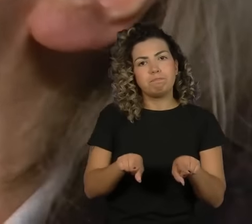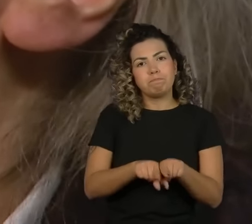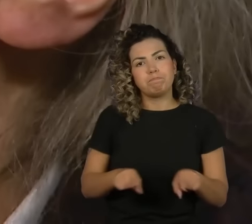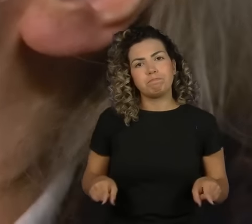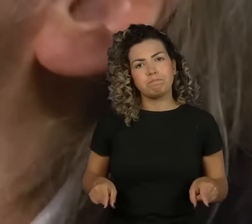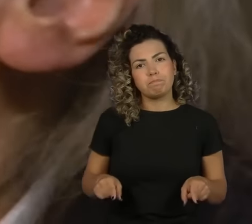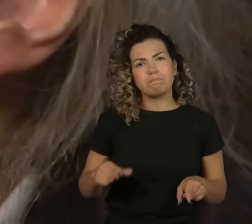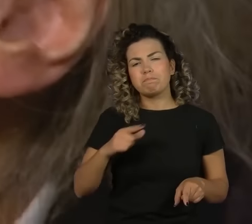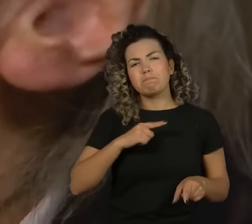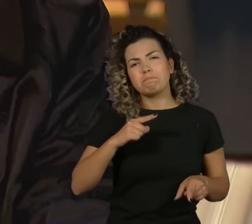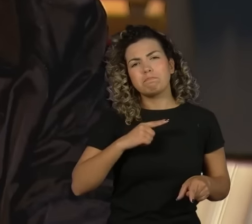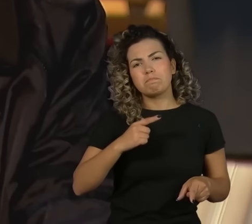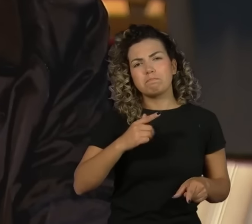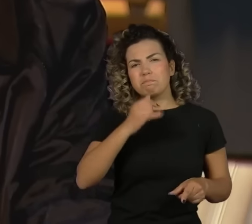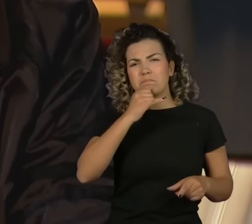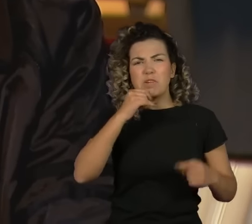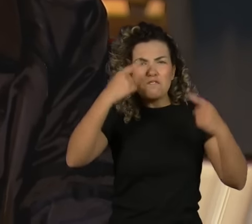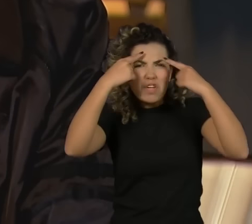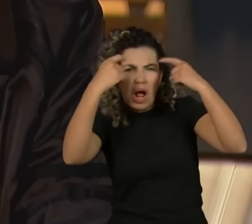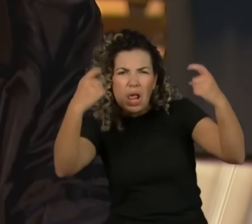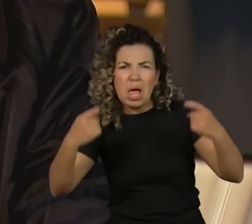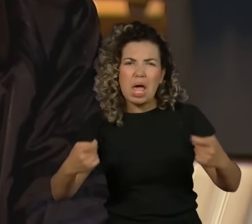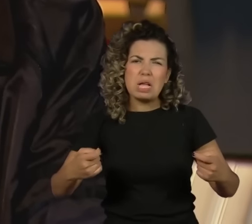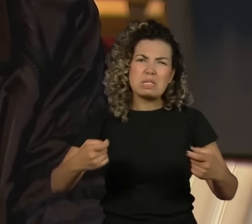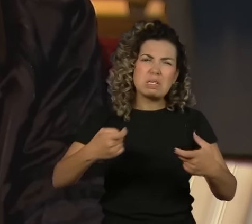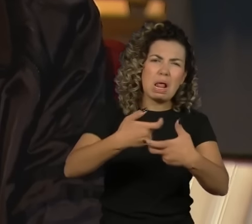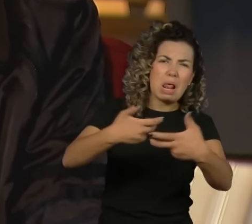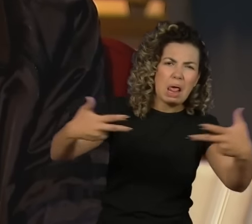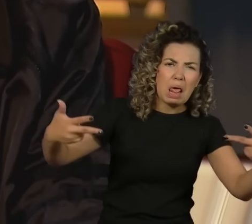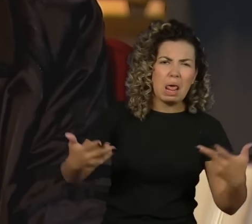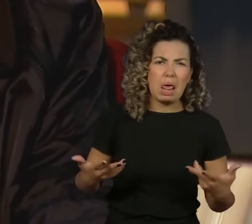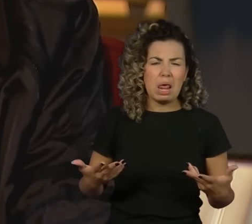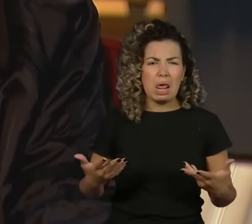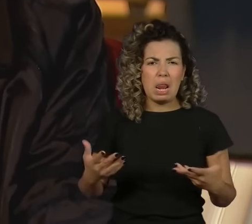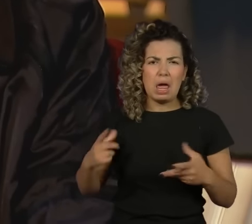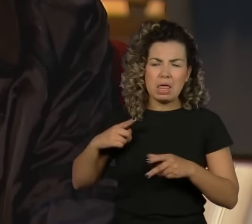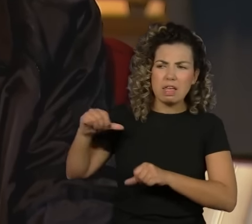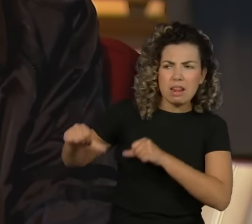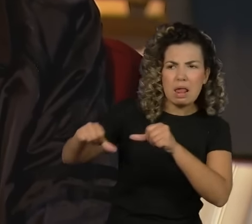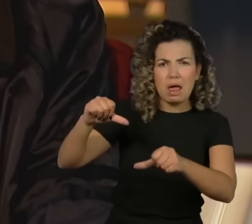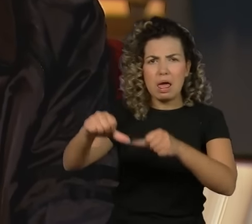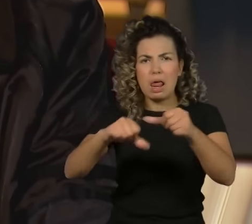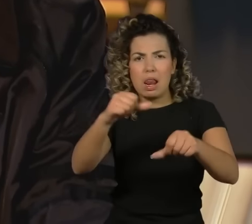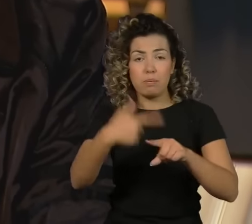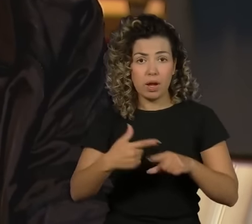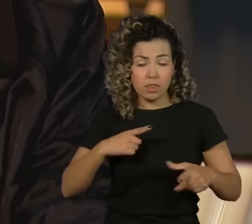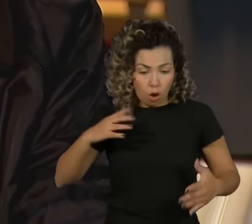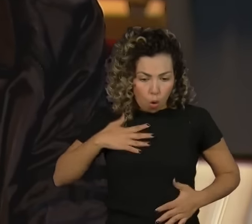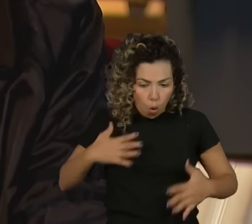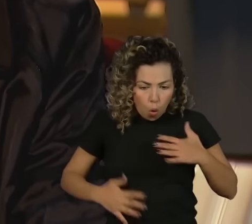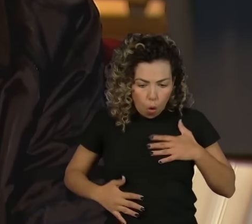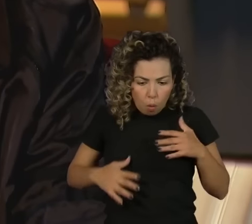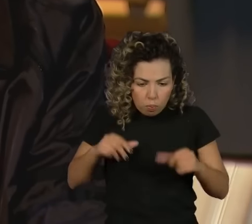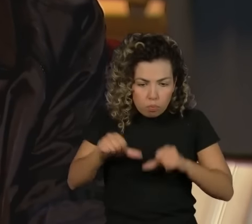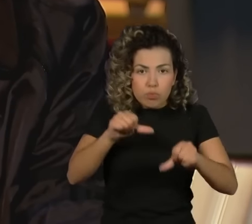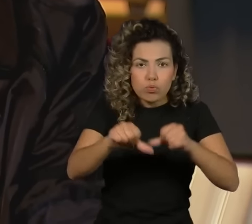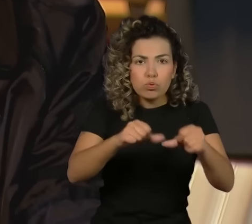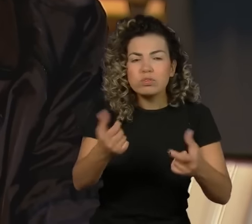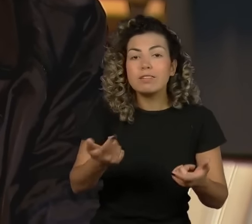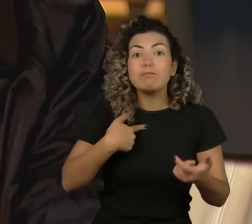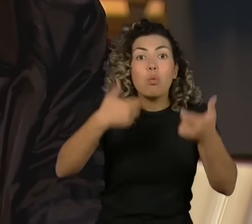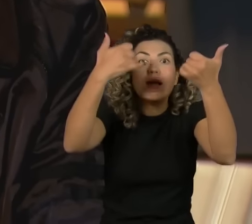Bang, essas coisas todas, eu acho que são mutações do acaso, da matéria, entendeu? Não tem uma explicação lógica